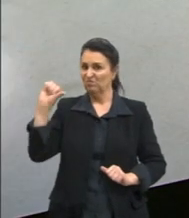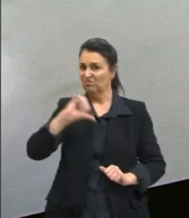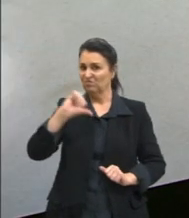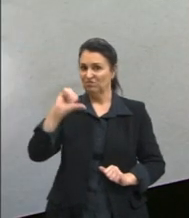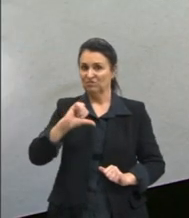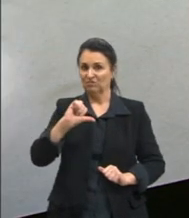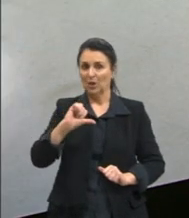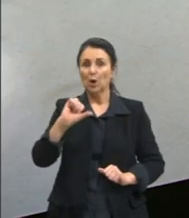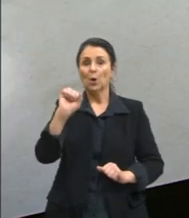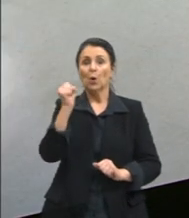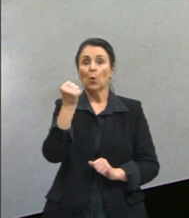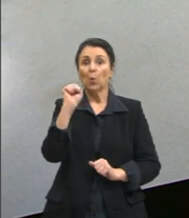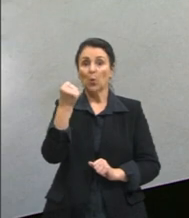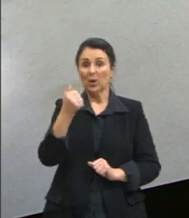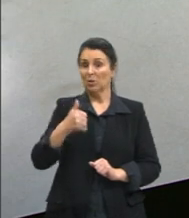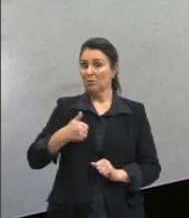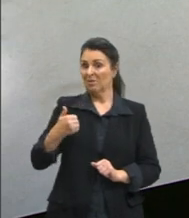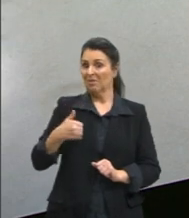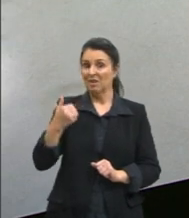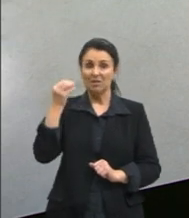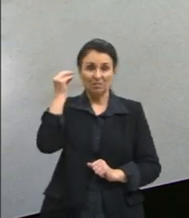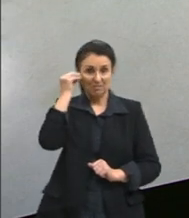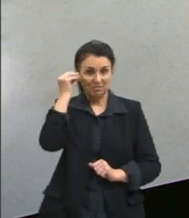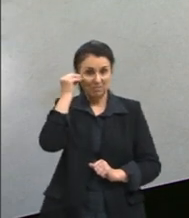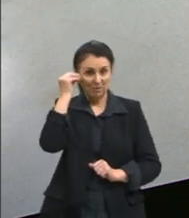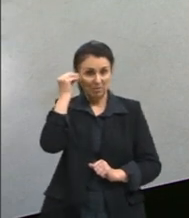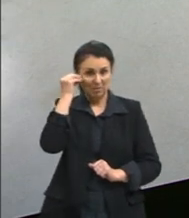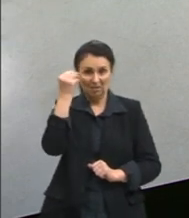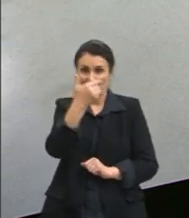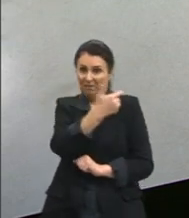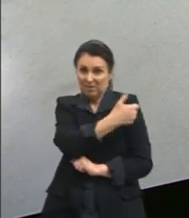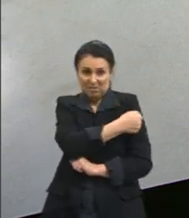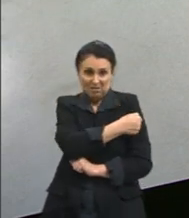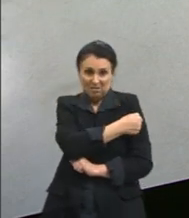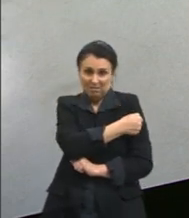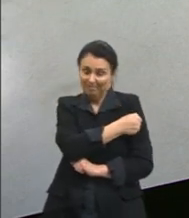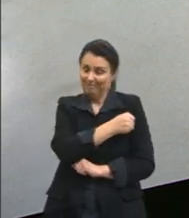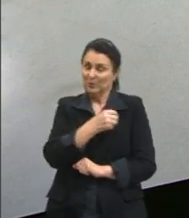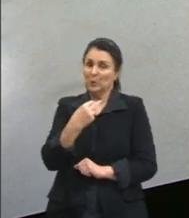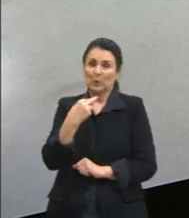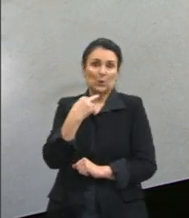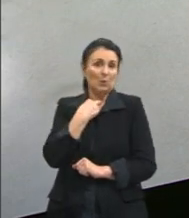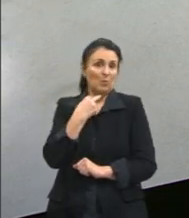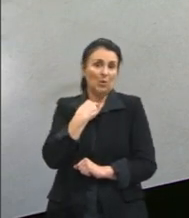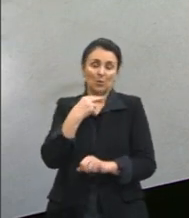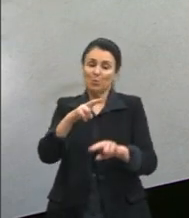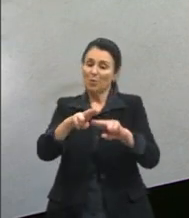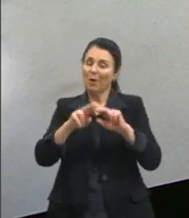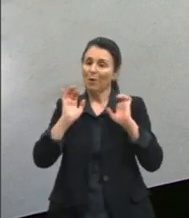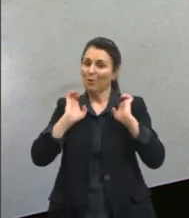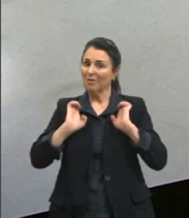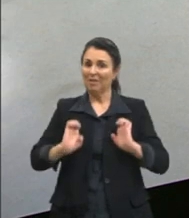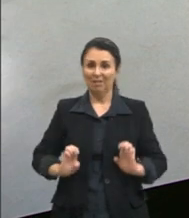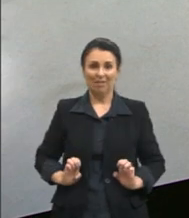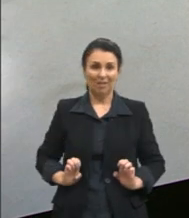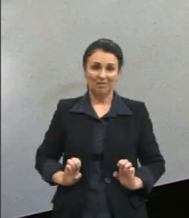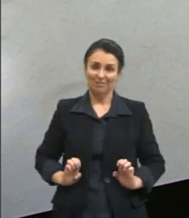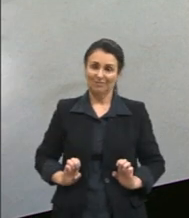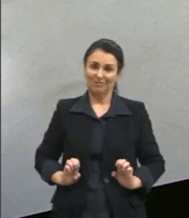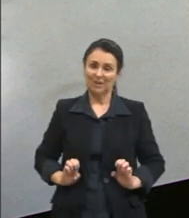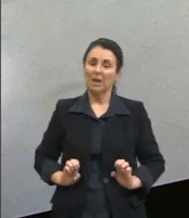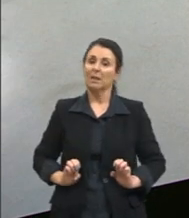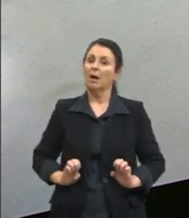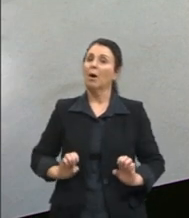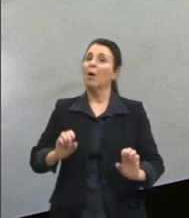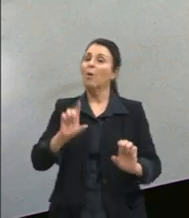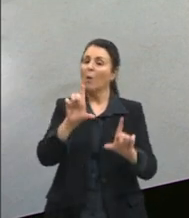de 8 anos para experimento, hoje em dia é bem burocrático essa situação do Comitê de Ética em Experimentos Humanos,